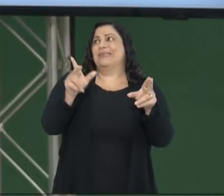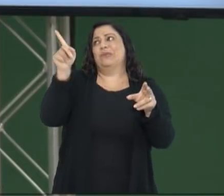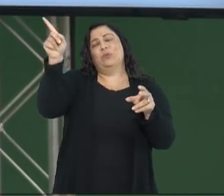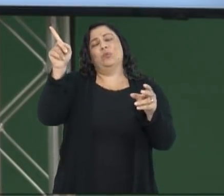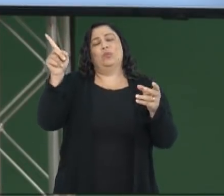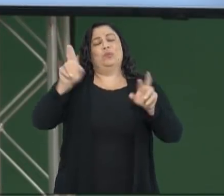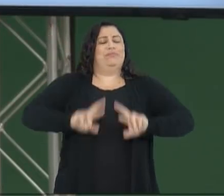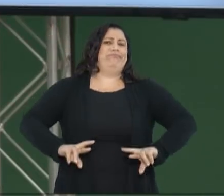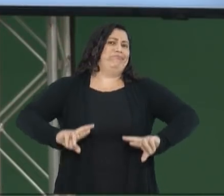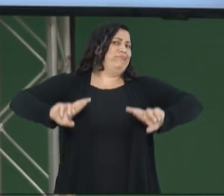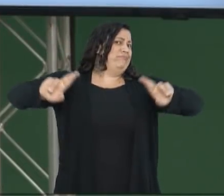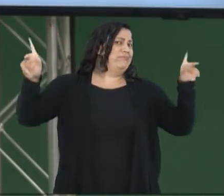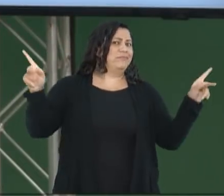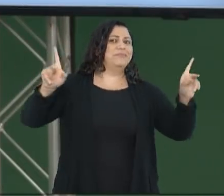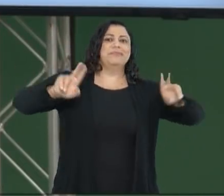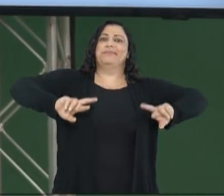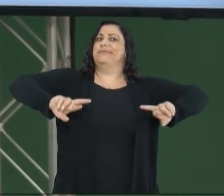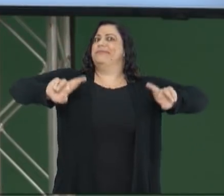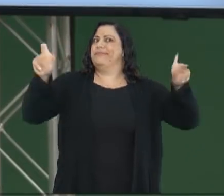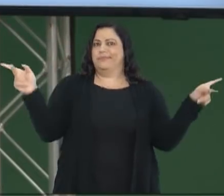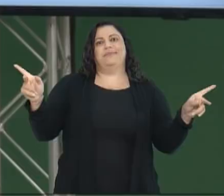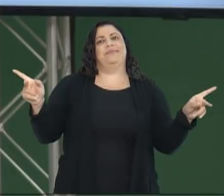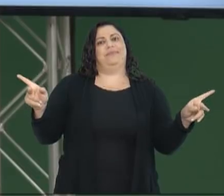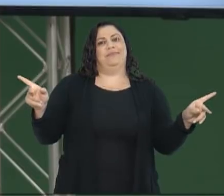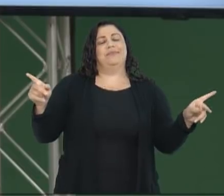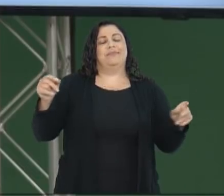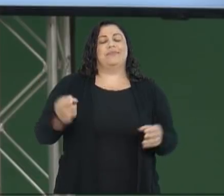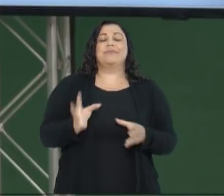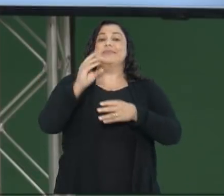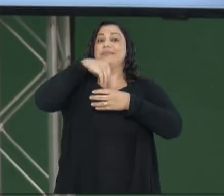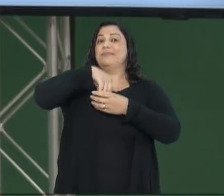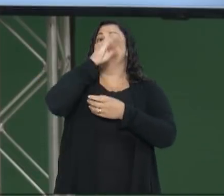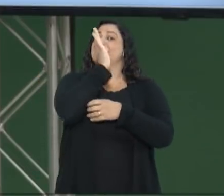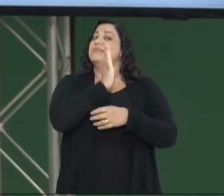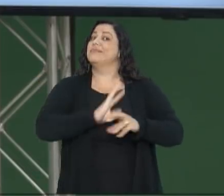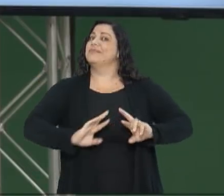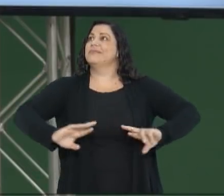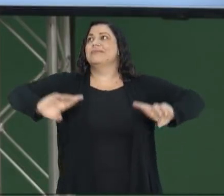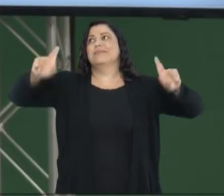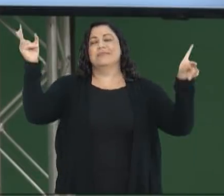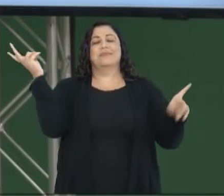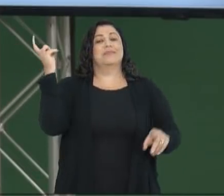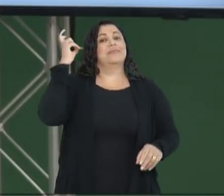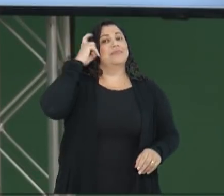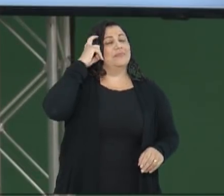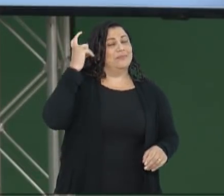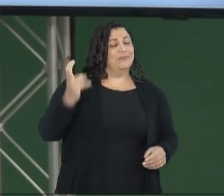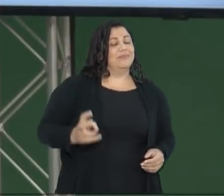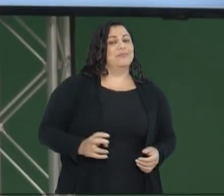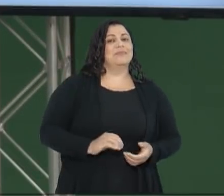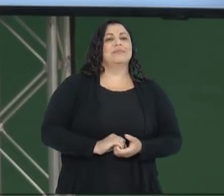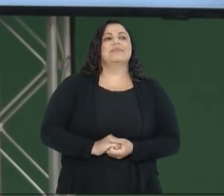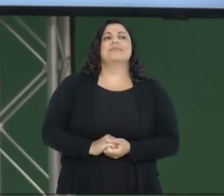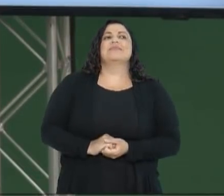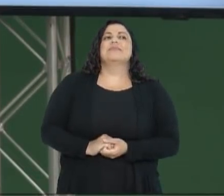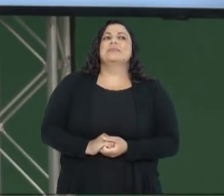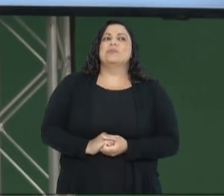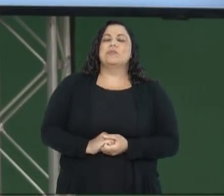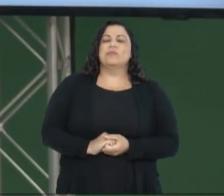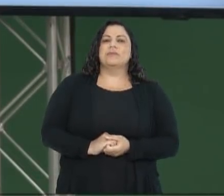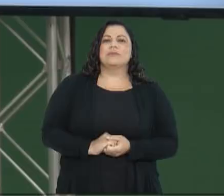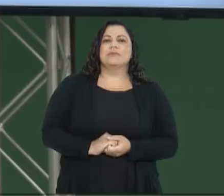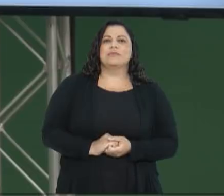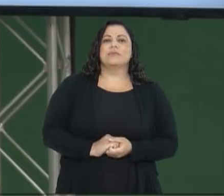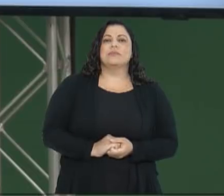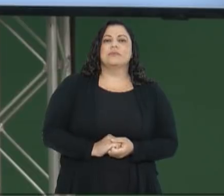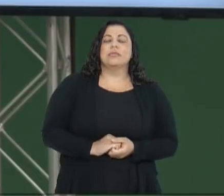vão ter diferenças e isto relacionado com a questão cultural. Então, ali pensando que